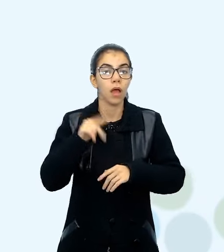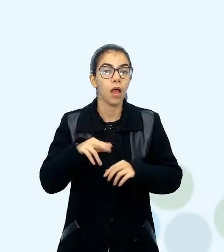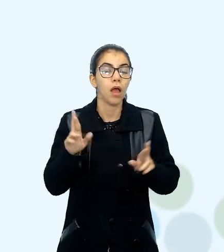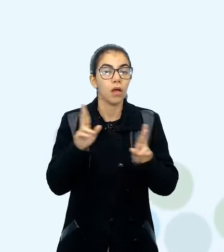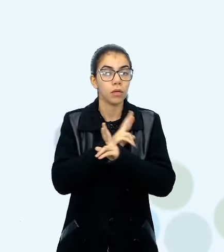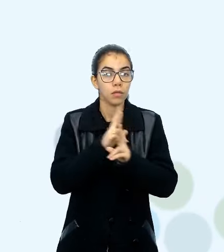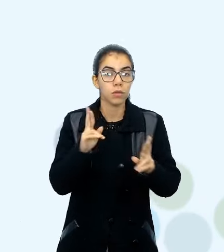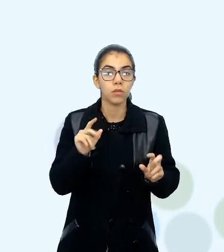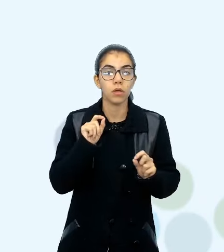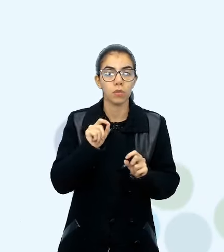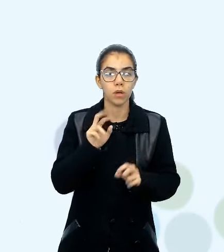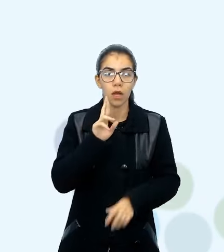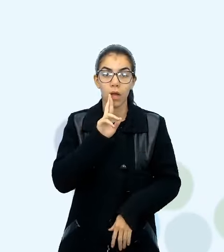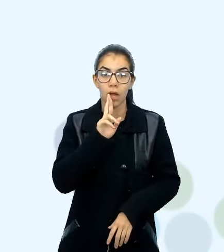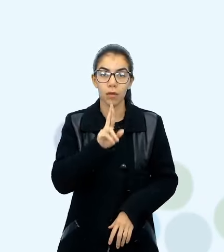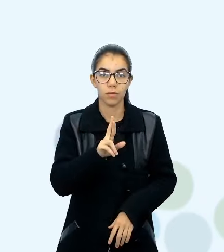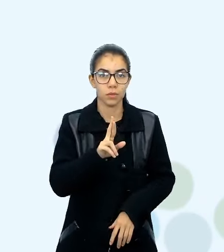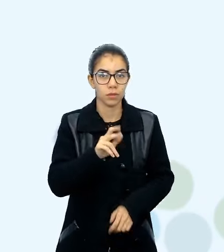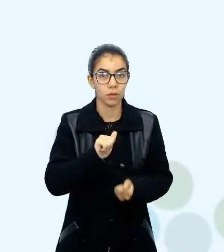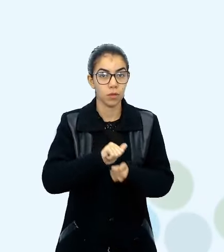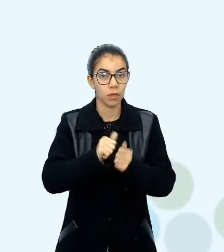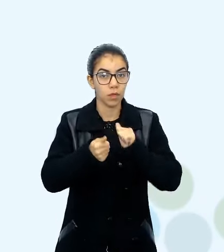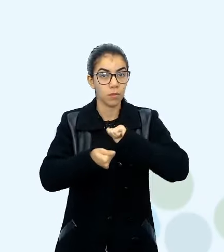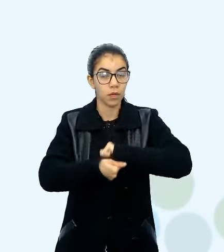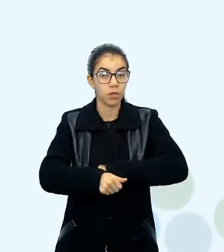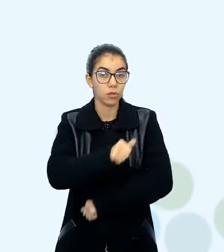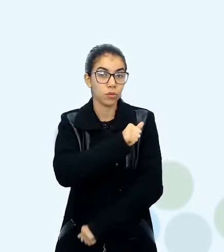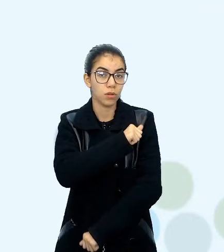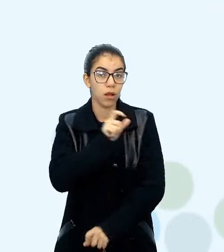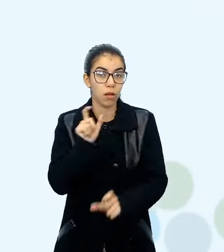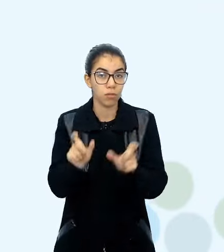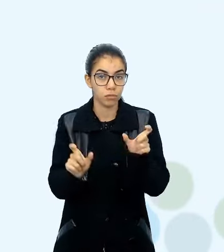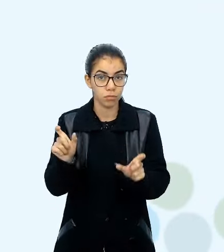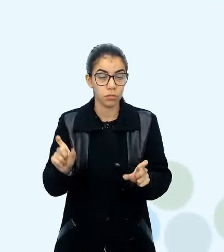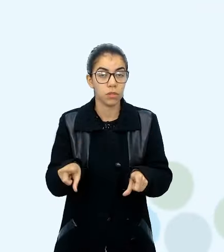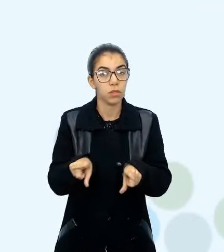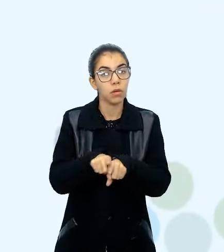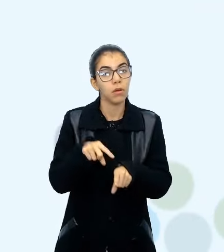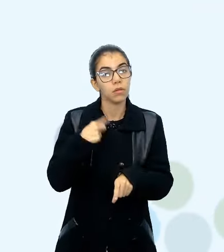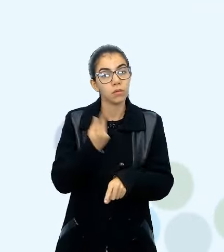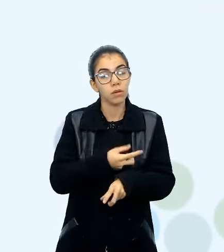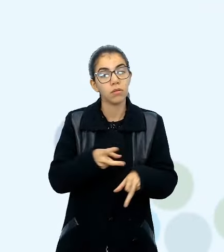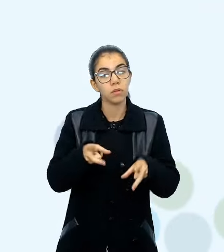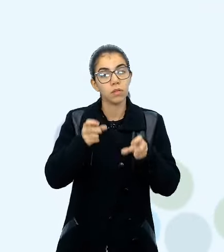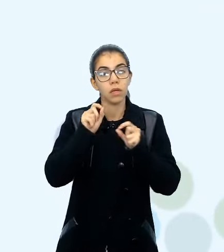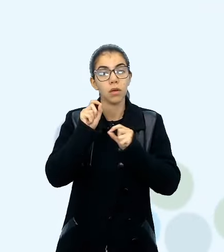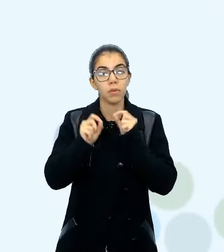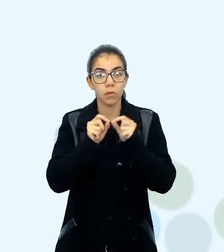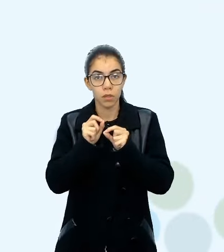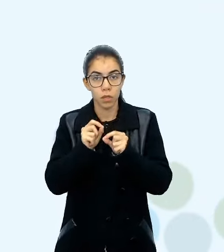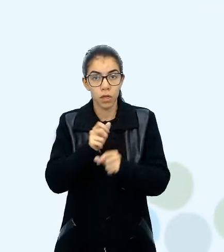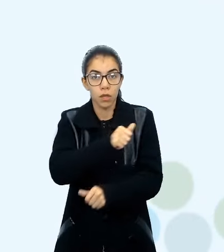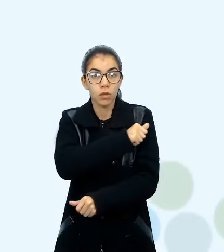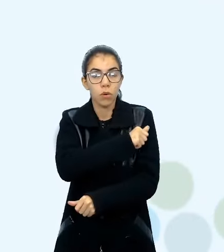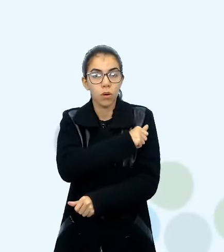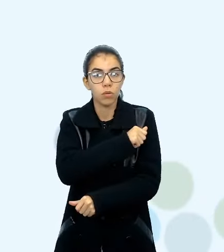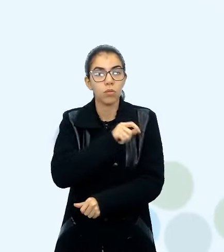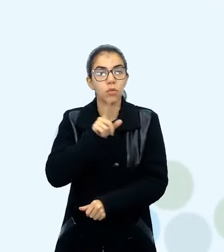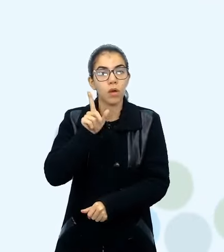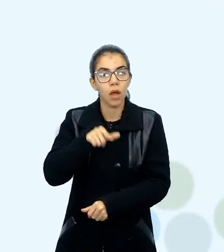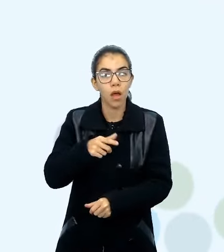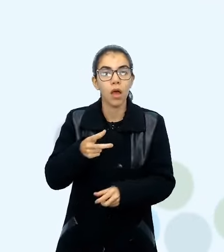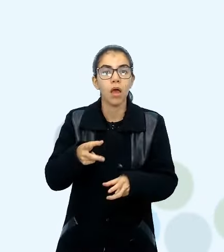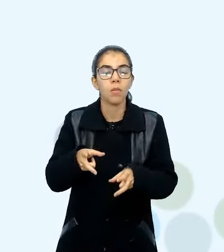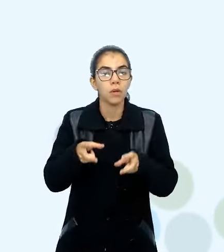questão da resposta adaptativa desses alunos, né? Onde ela consegue ver o que é mais relevante e